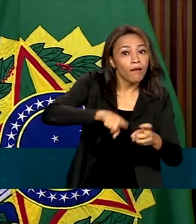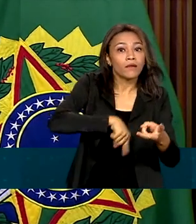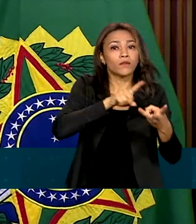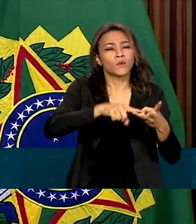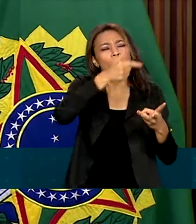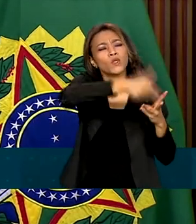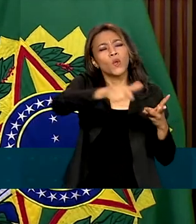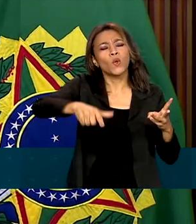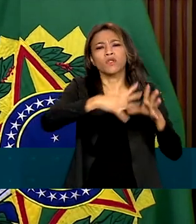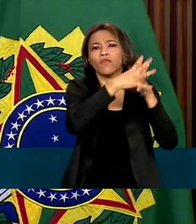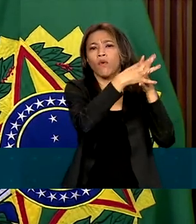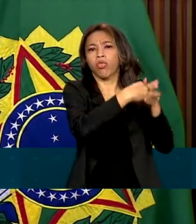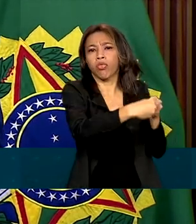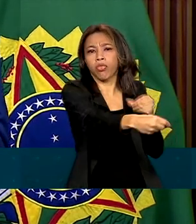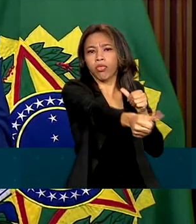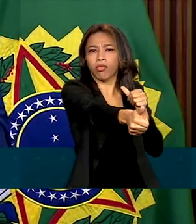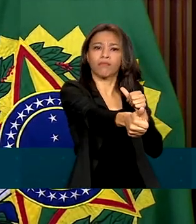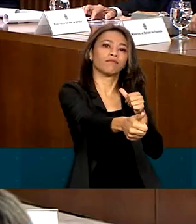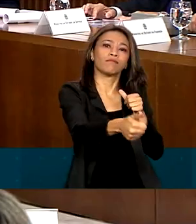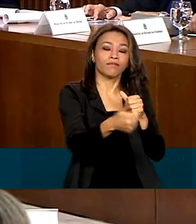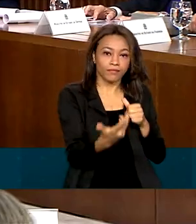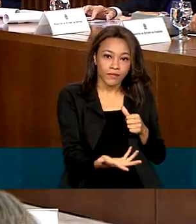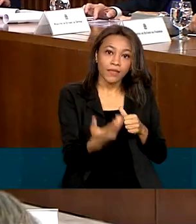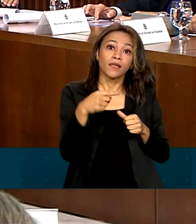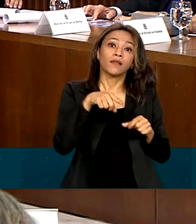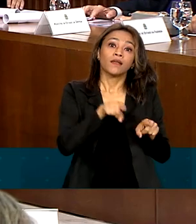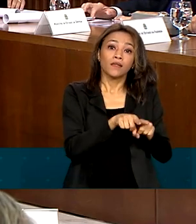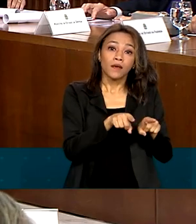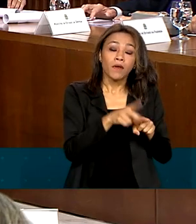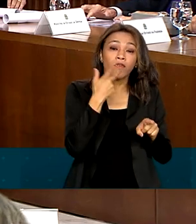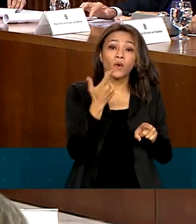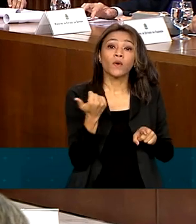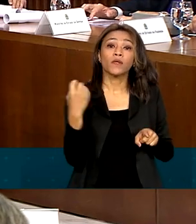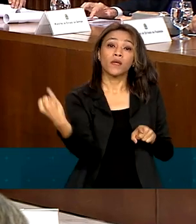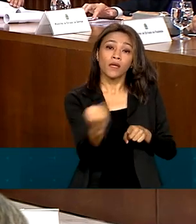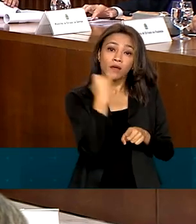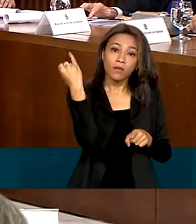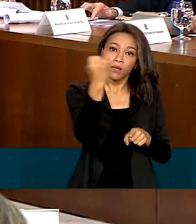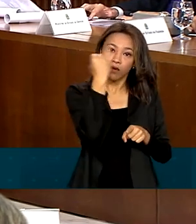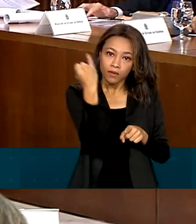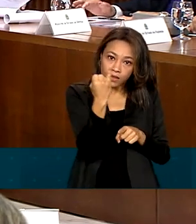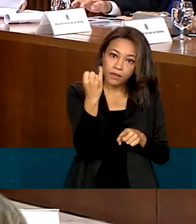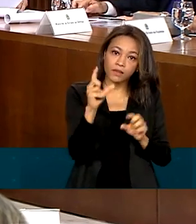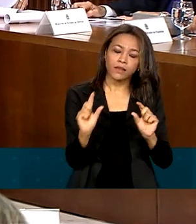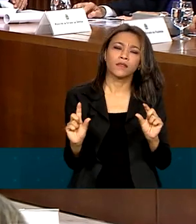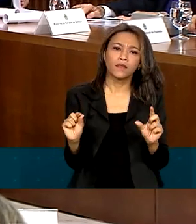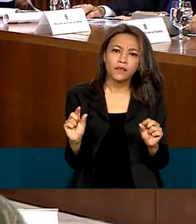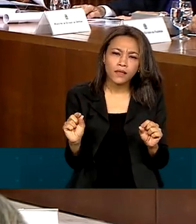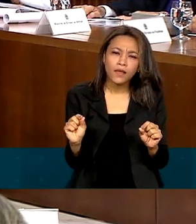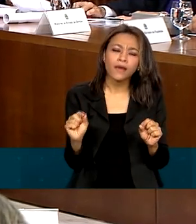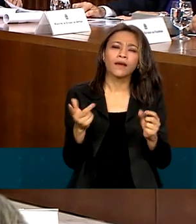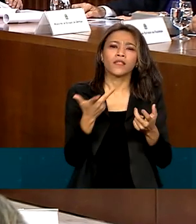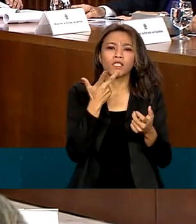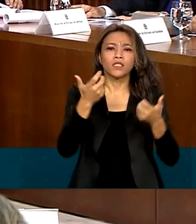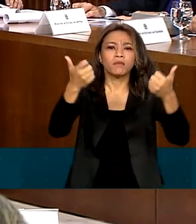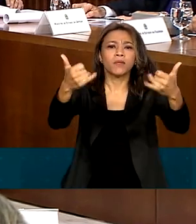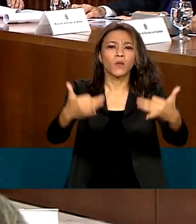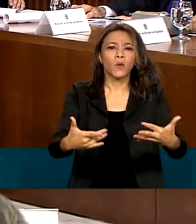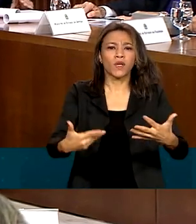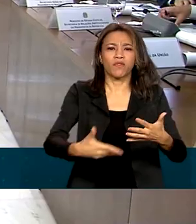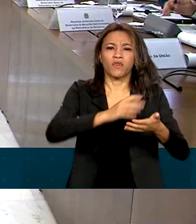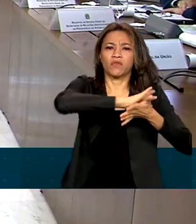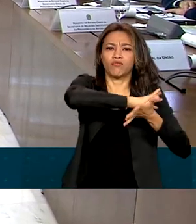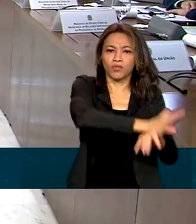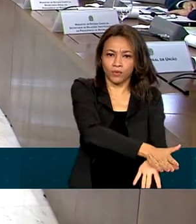foram extintos ou esvaziados. E falou sobre a importância de reverter o que chamou de